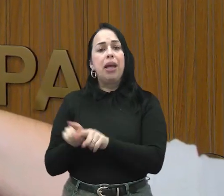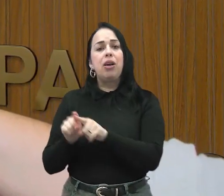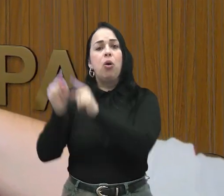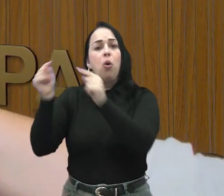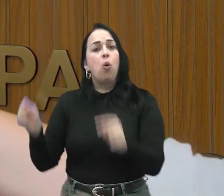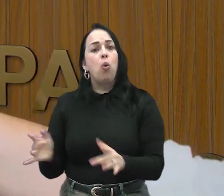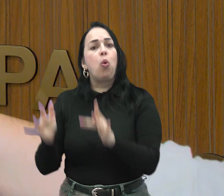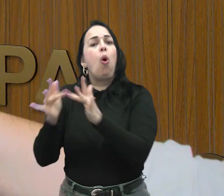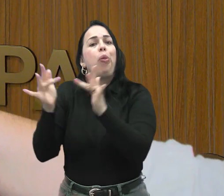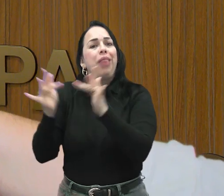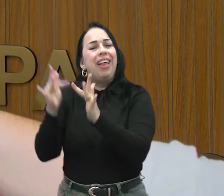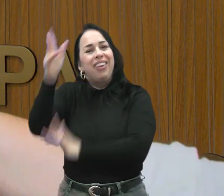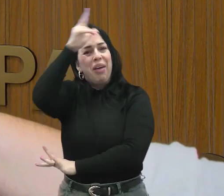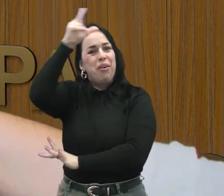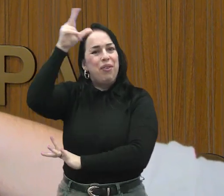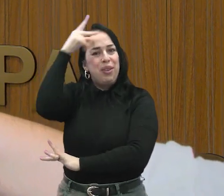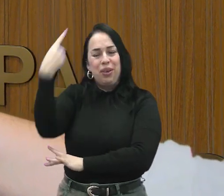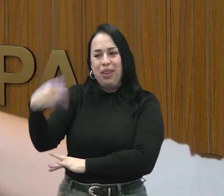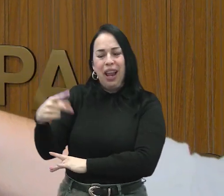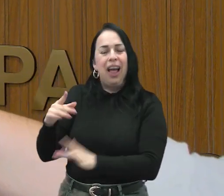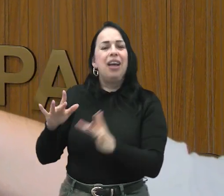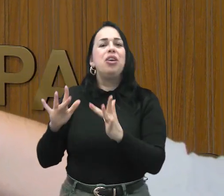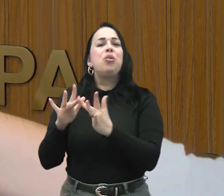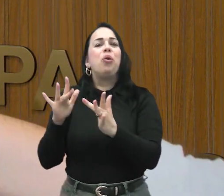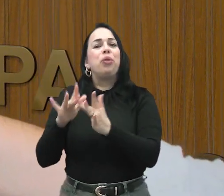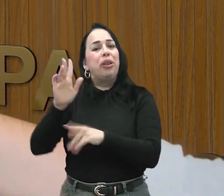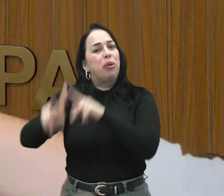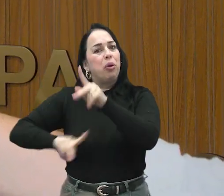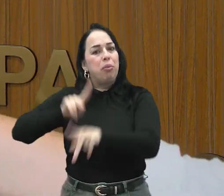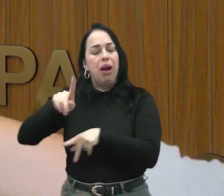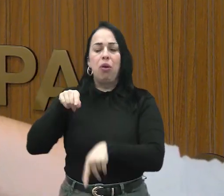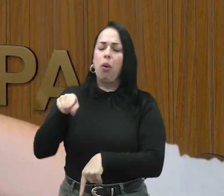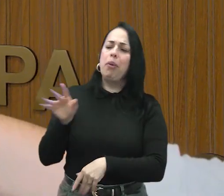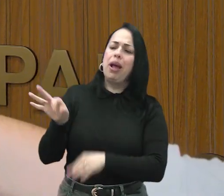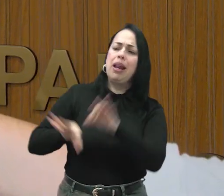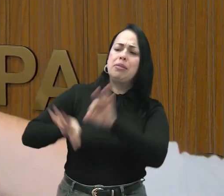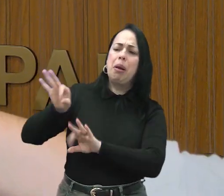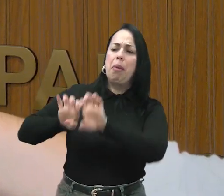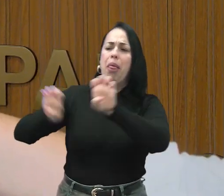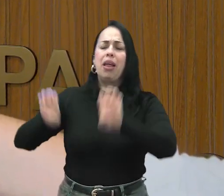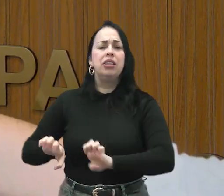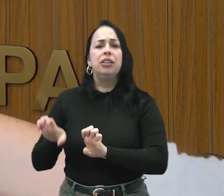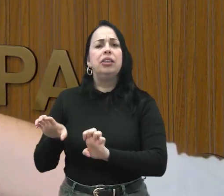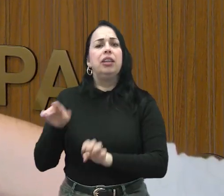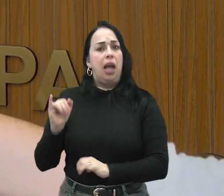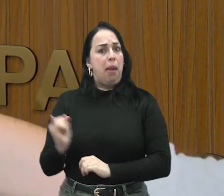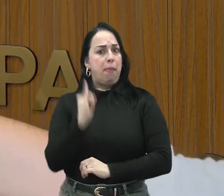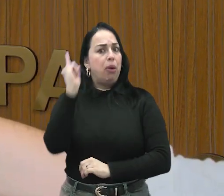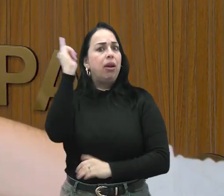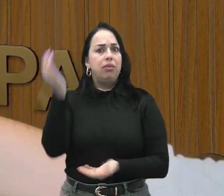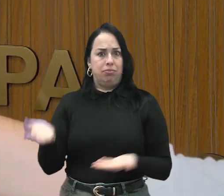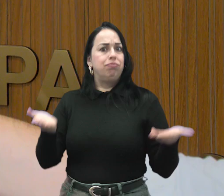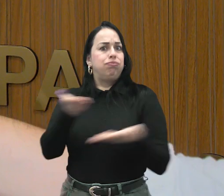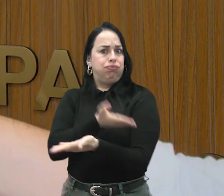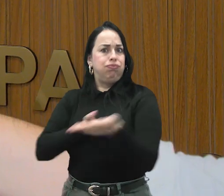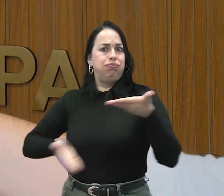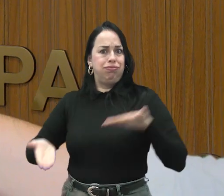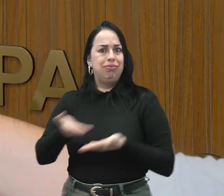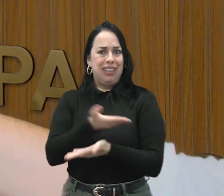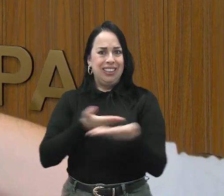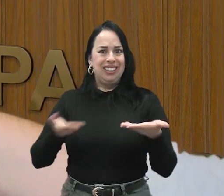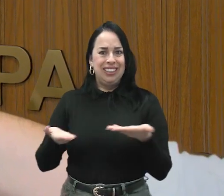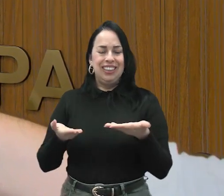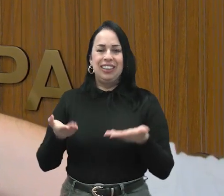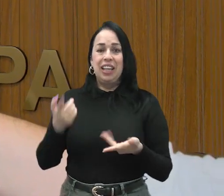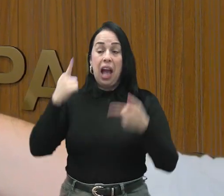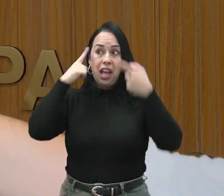o executivo, relacionamento com a própria população, a maneira de se organizar na cidade. Então tudo isso é importante quando a